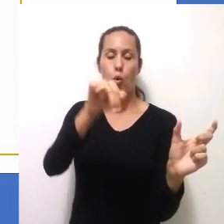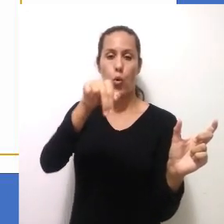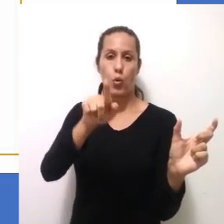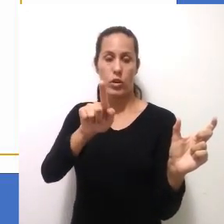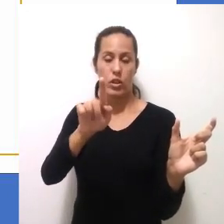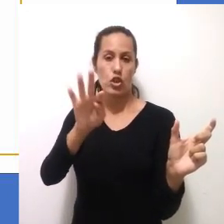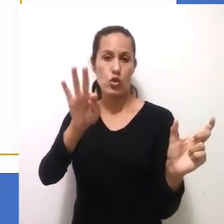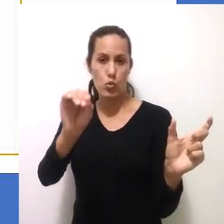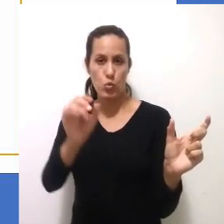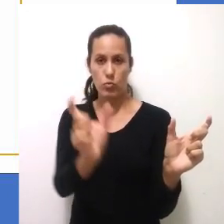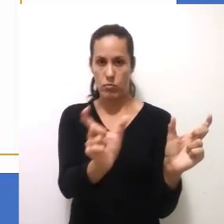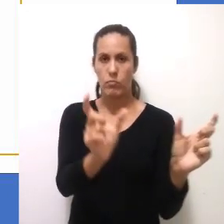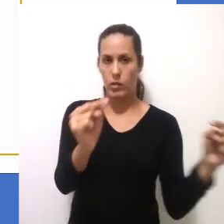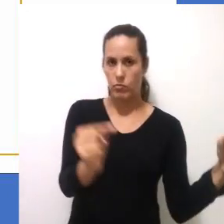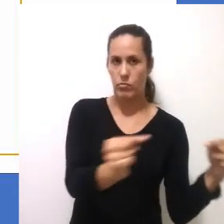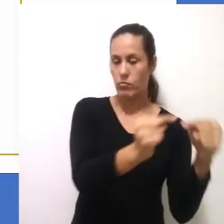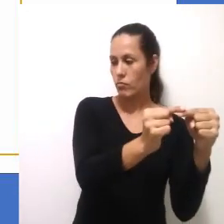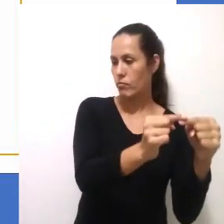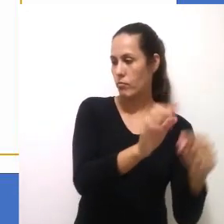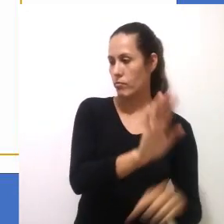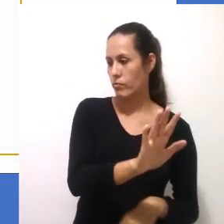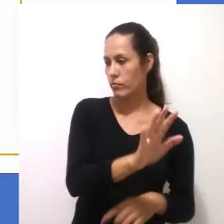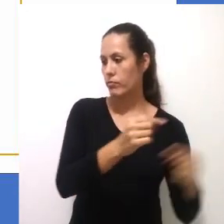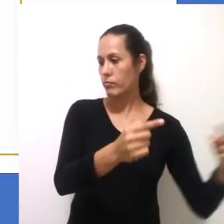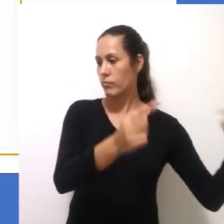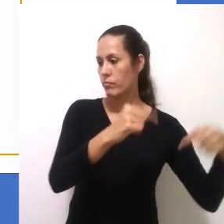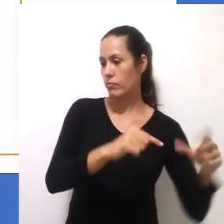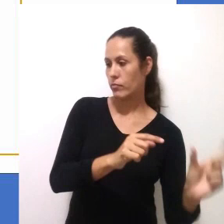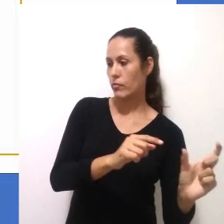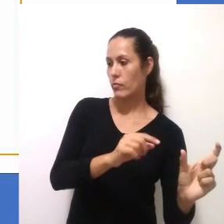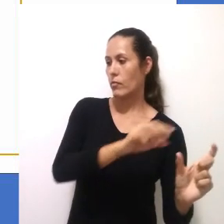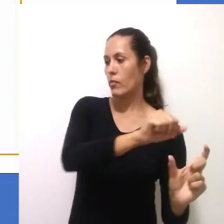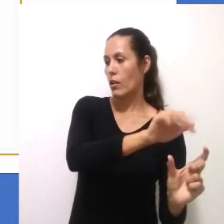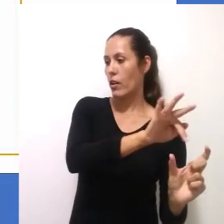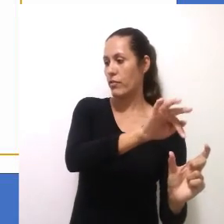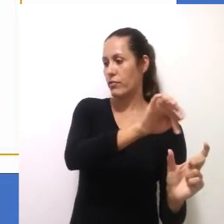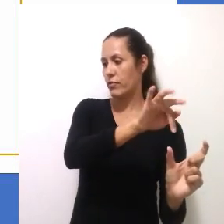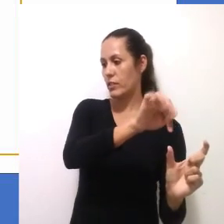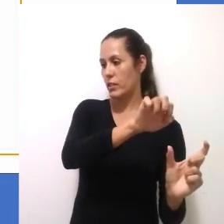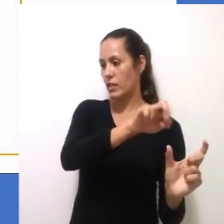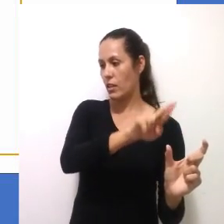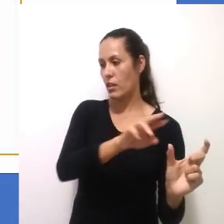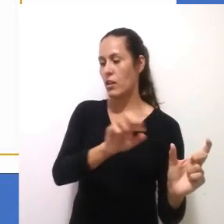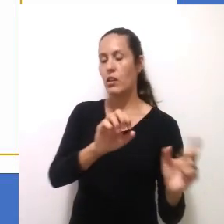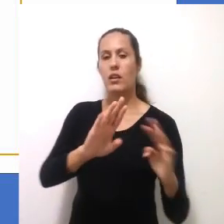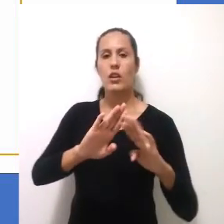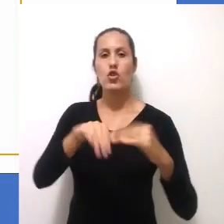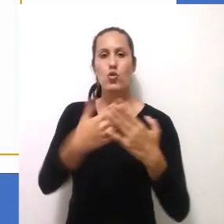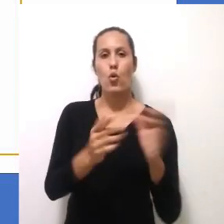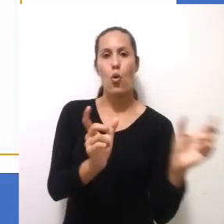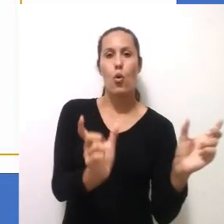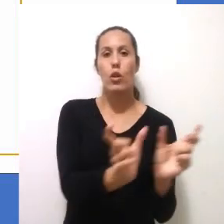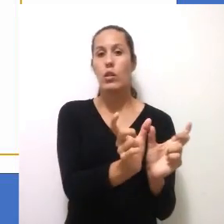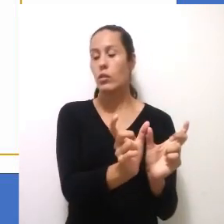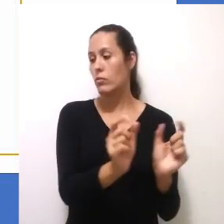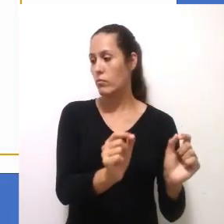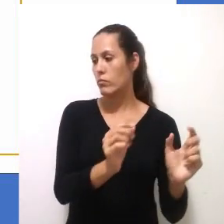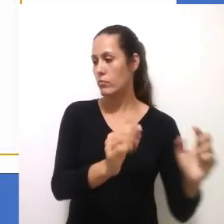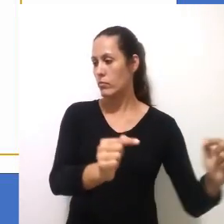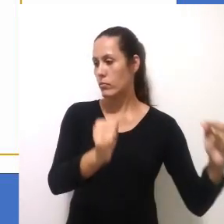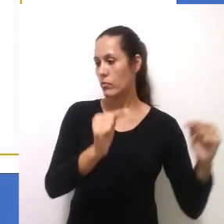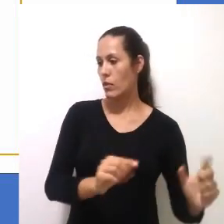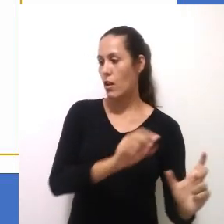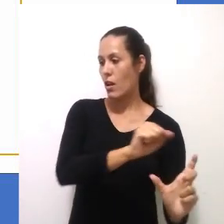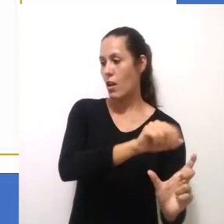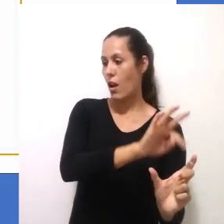school, depois da escola. Quando a gente voltar. At morning, pela manhã, de manhã. Next